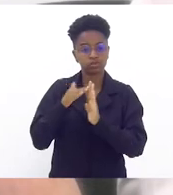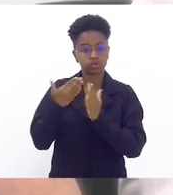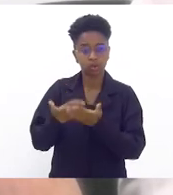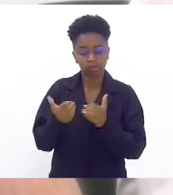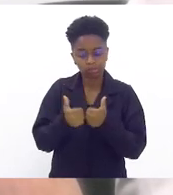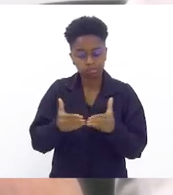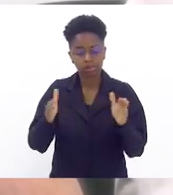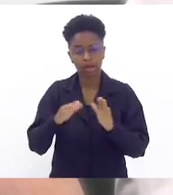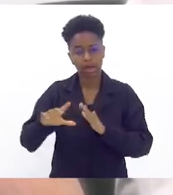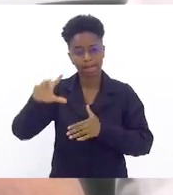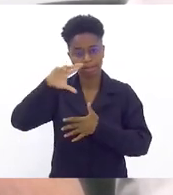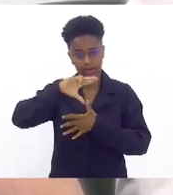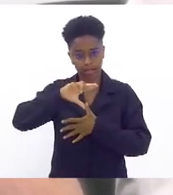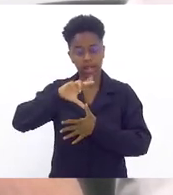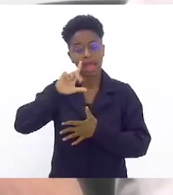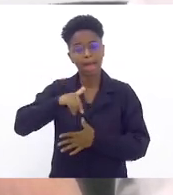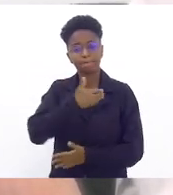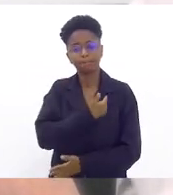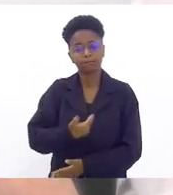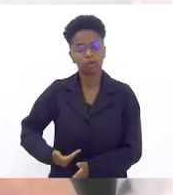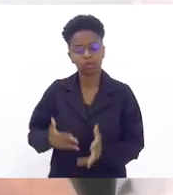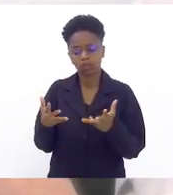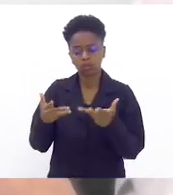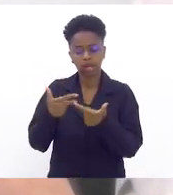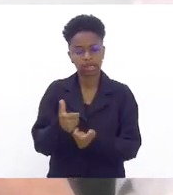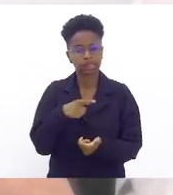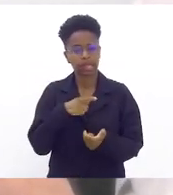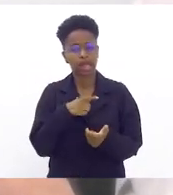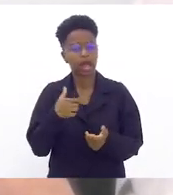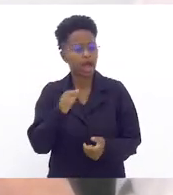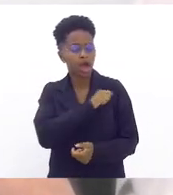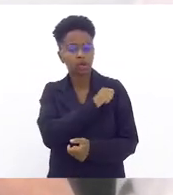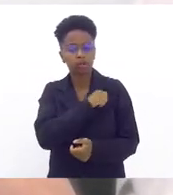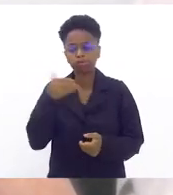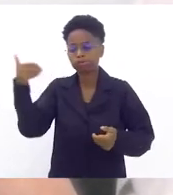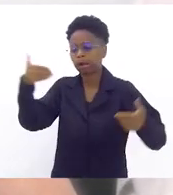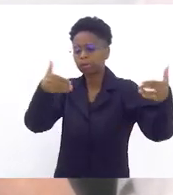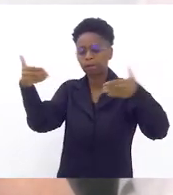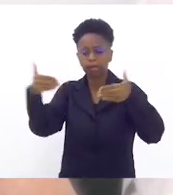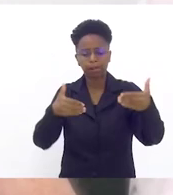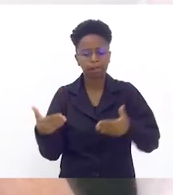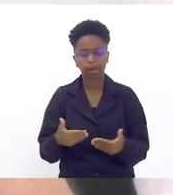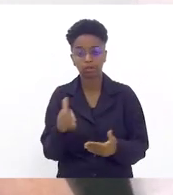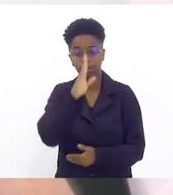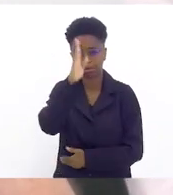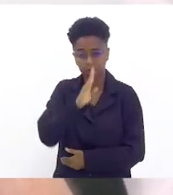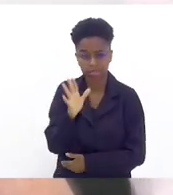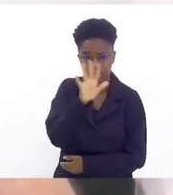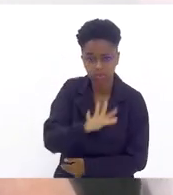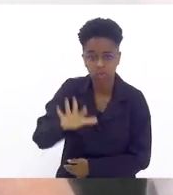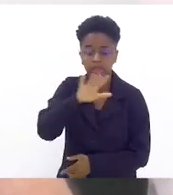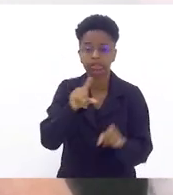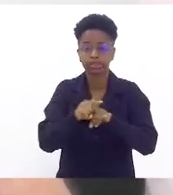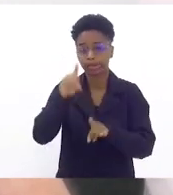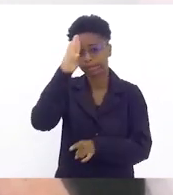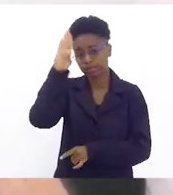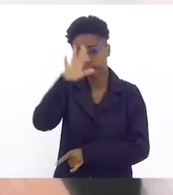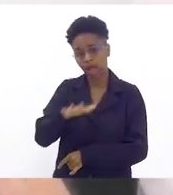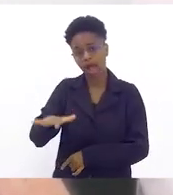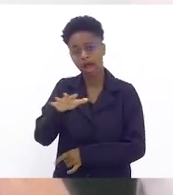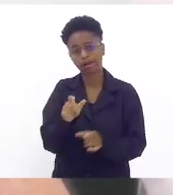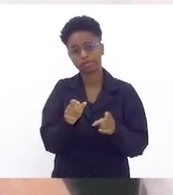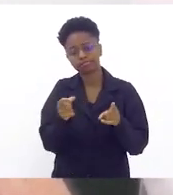e por ser uma escola pública de excelência atende alunos vindo de todo o Brasil e principalmente de áreas periféricas muitas vezes